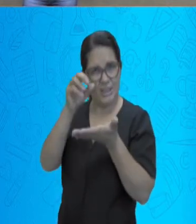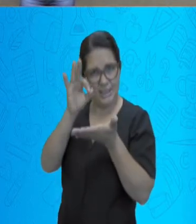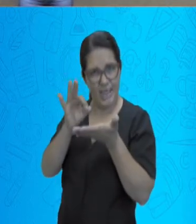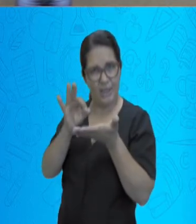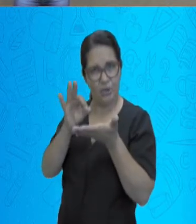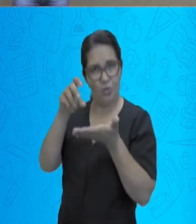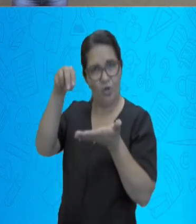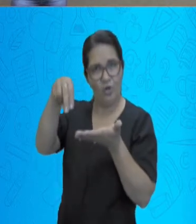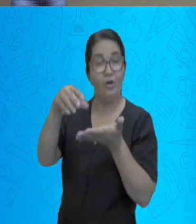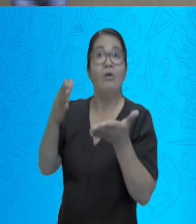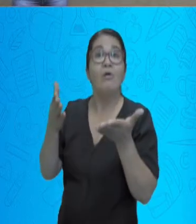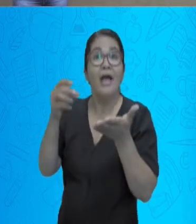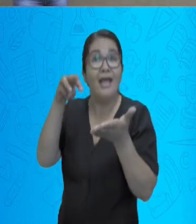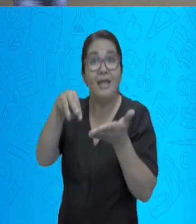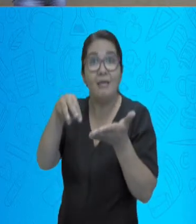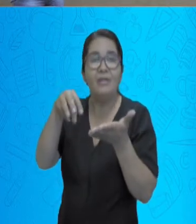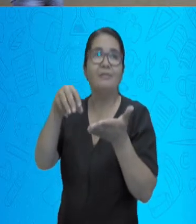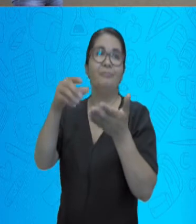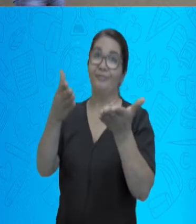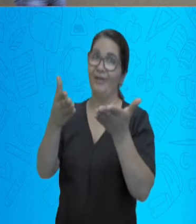o N, não é P e B.